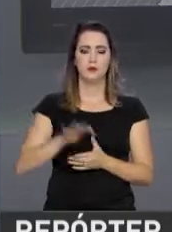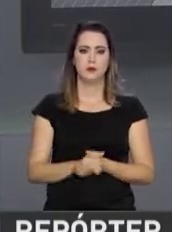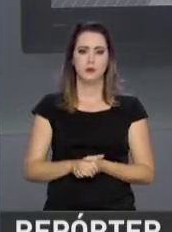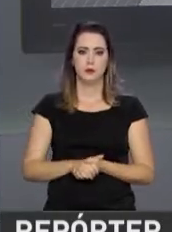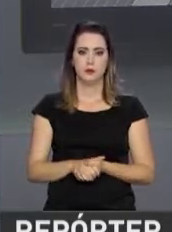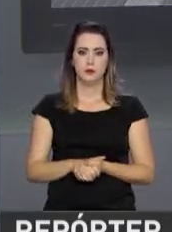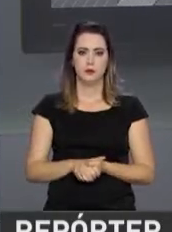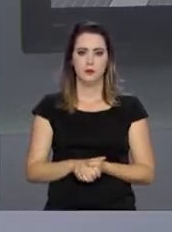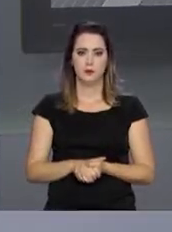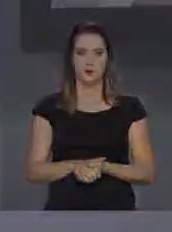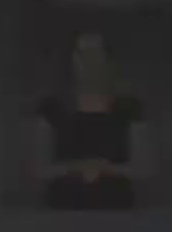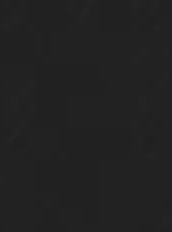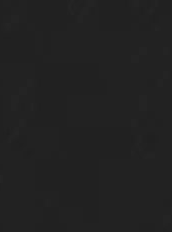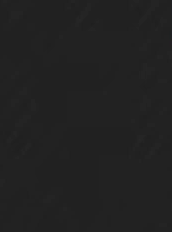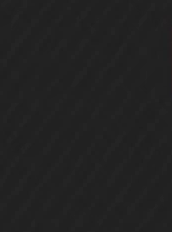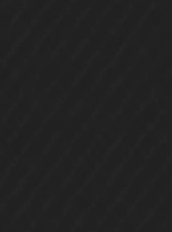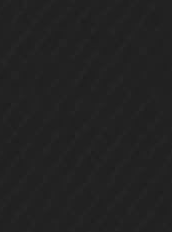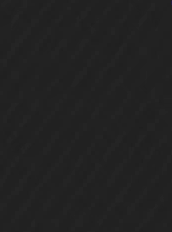federal